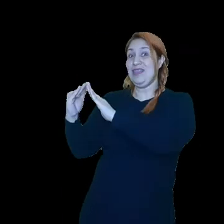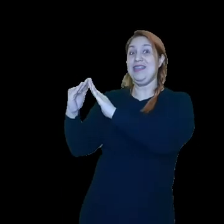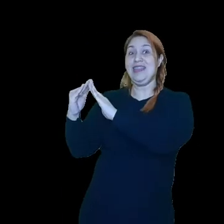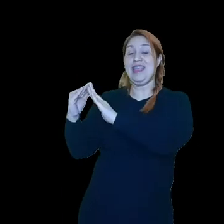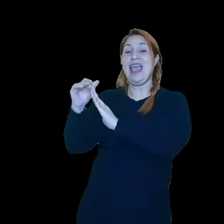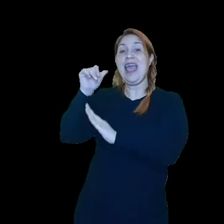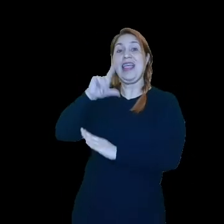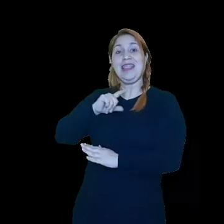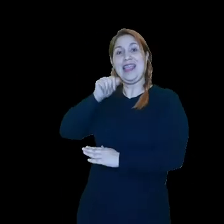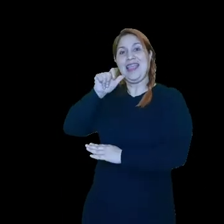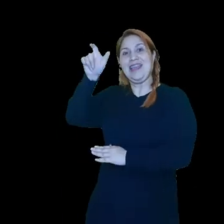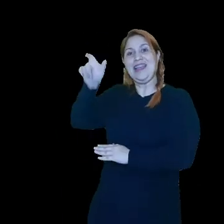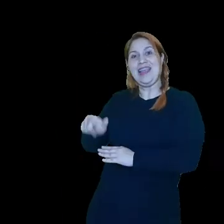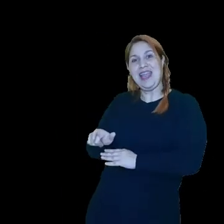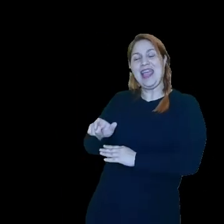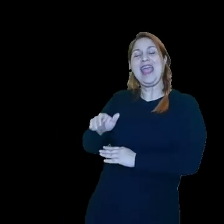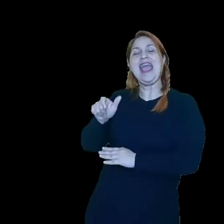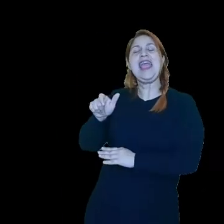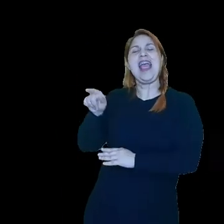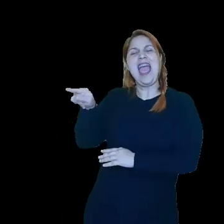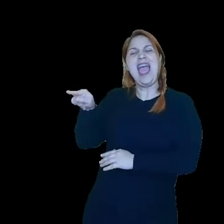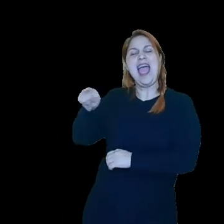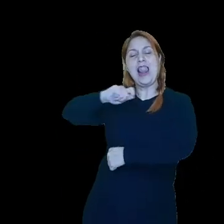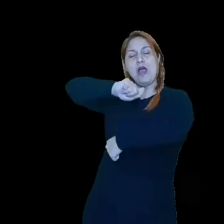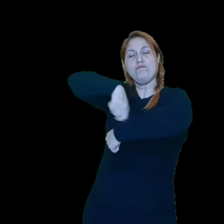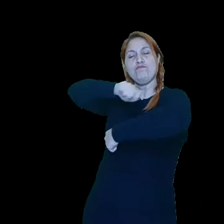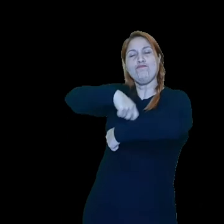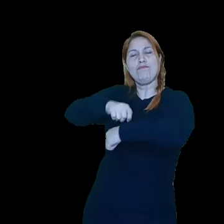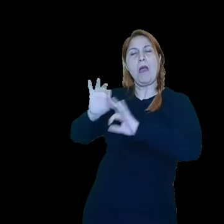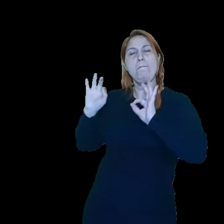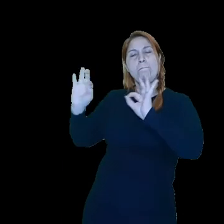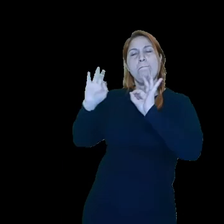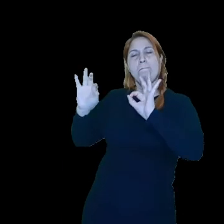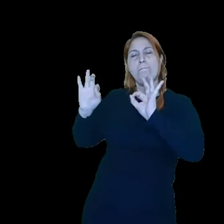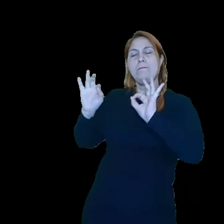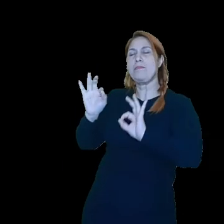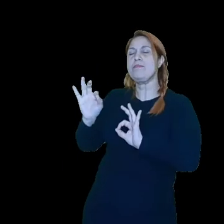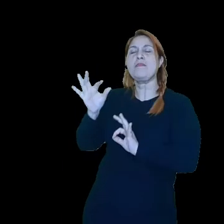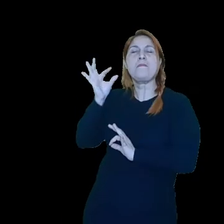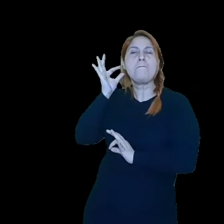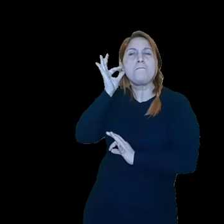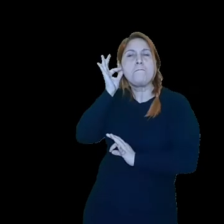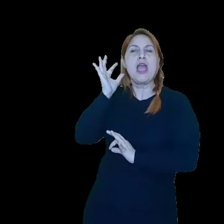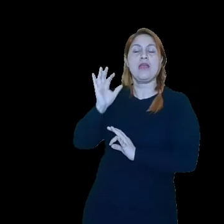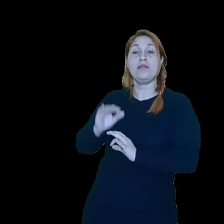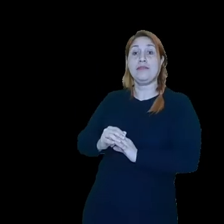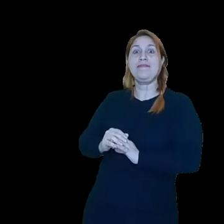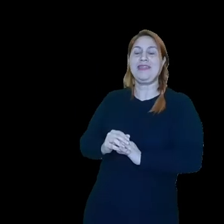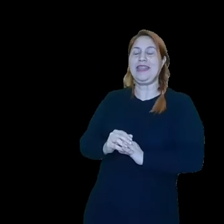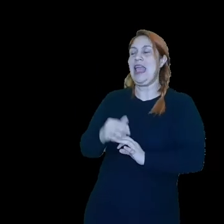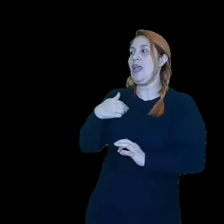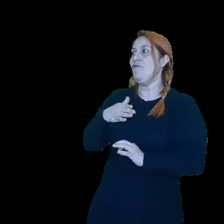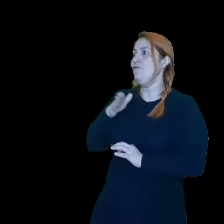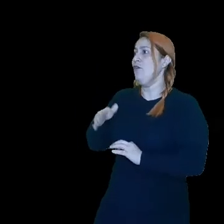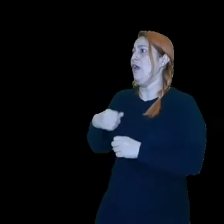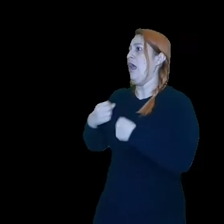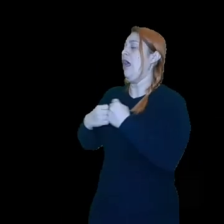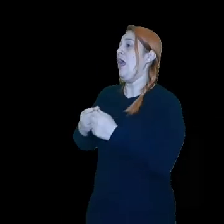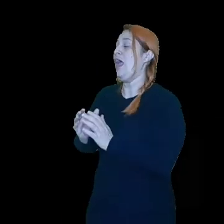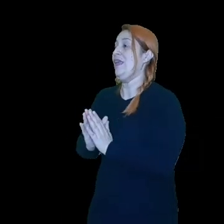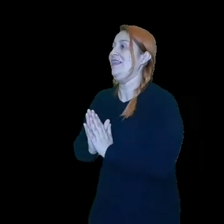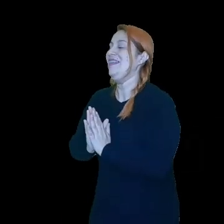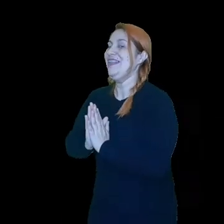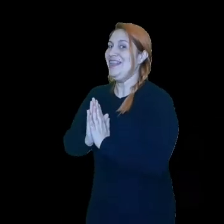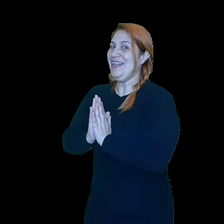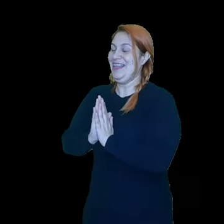Mercedes, cozinheira de mão cheia, e sem pensar duas vezes, correu até lá. Minha